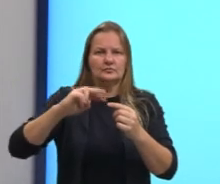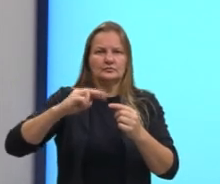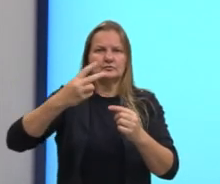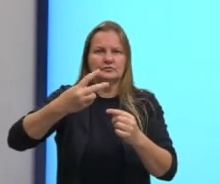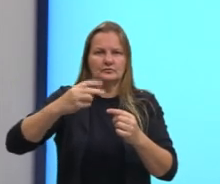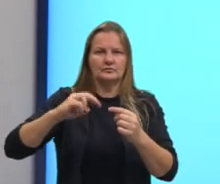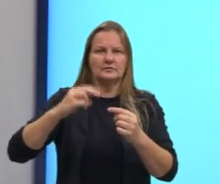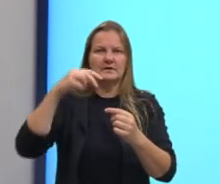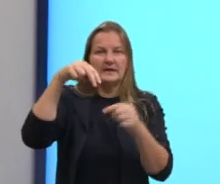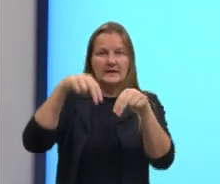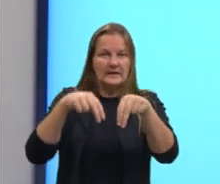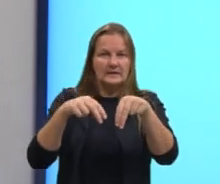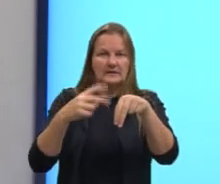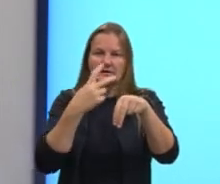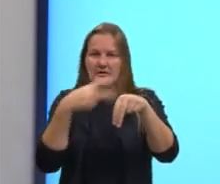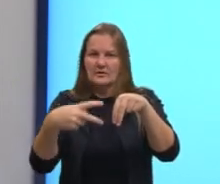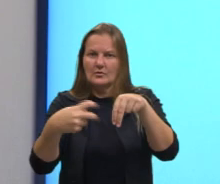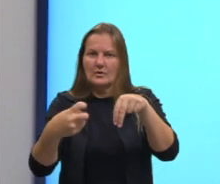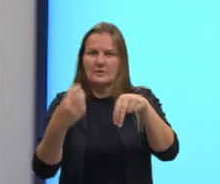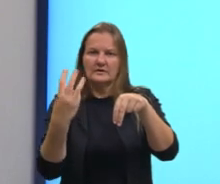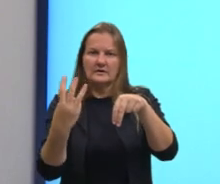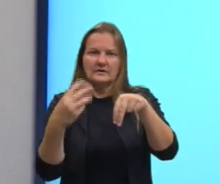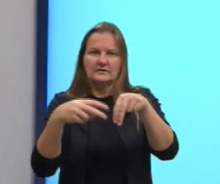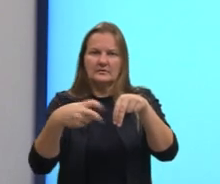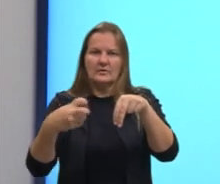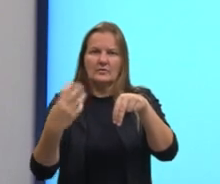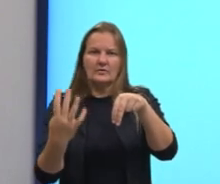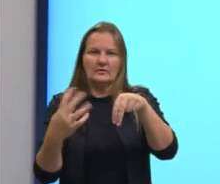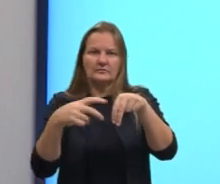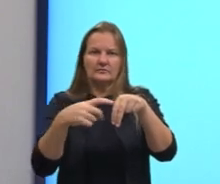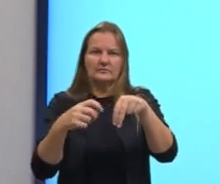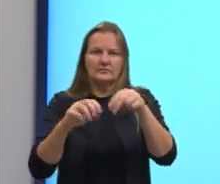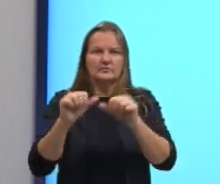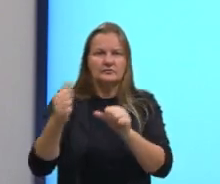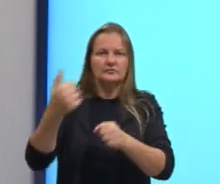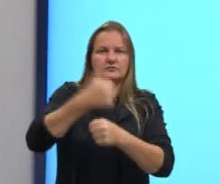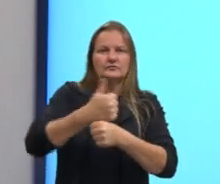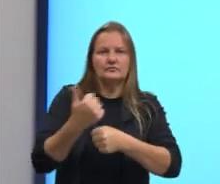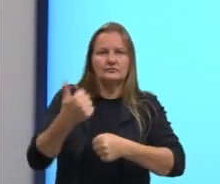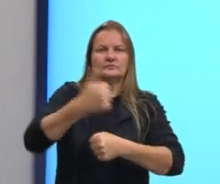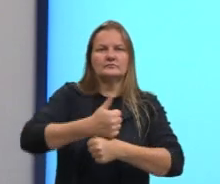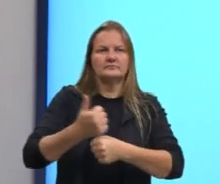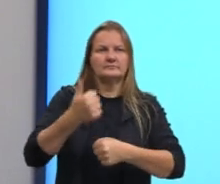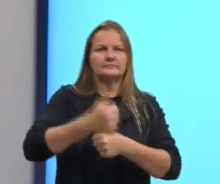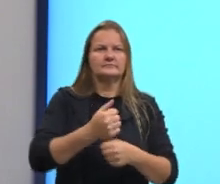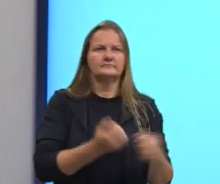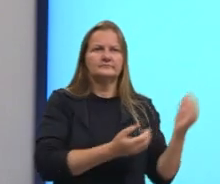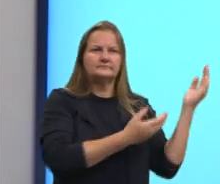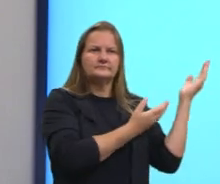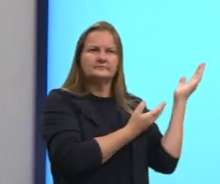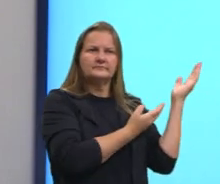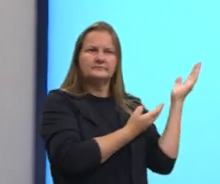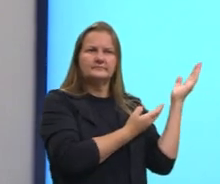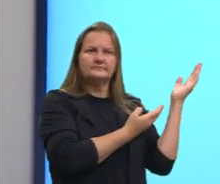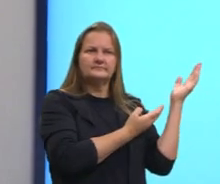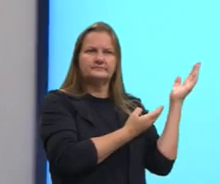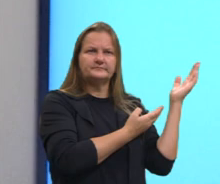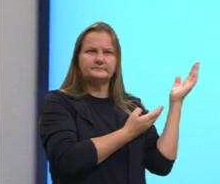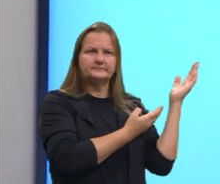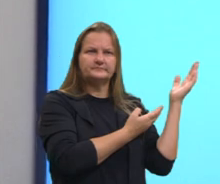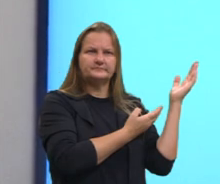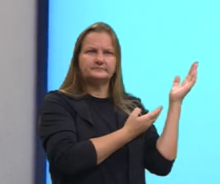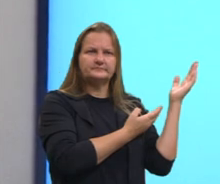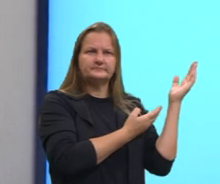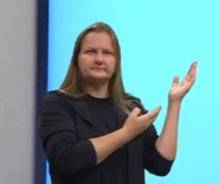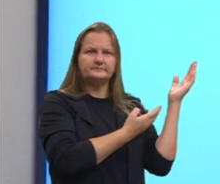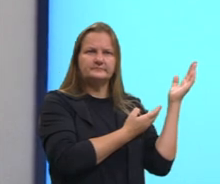13 para m = 4 então para ele igual a um Nós temos dois ele é o quadrado se ele